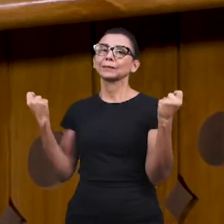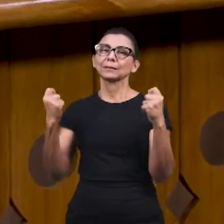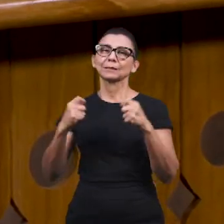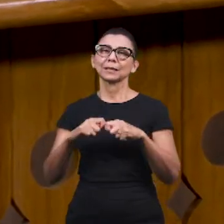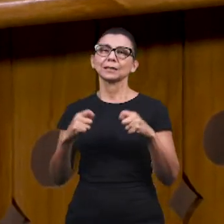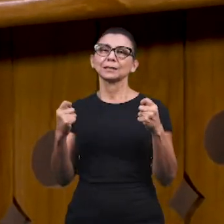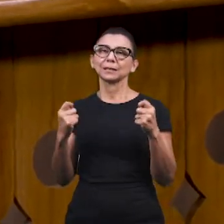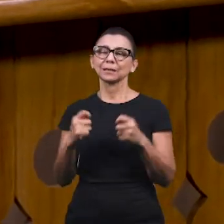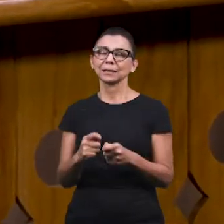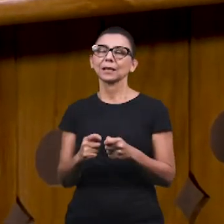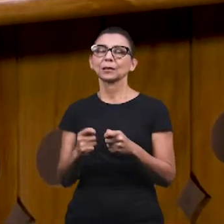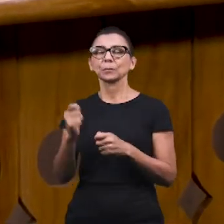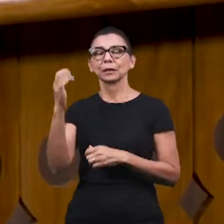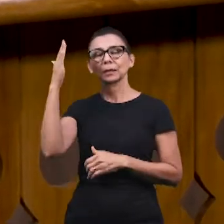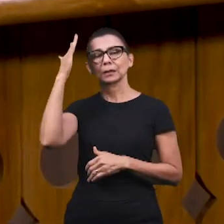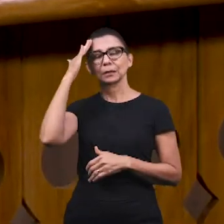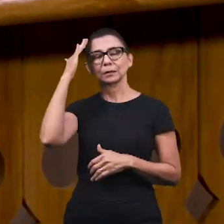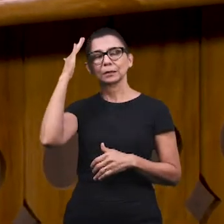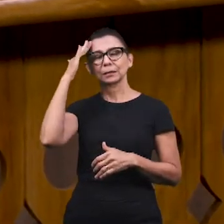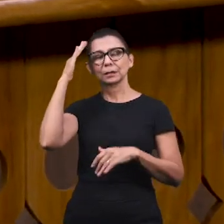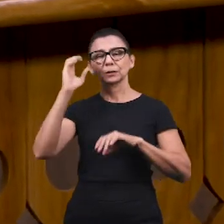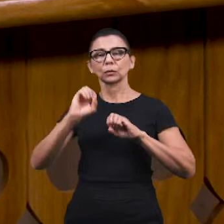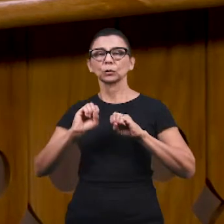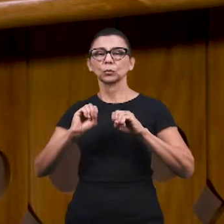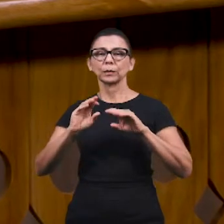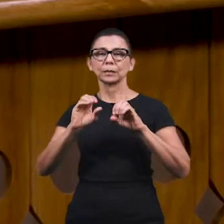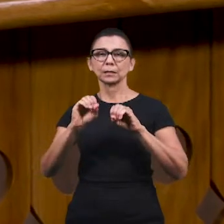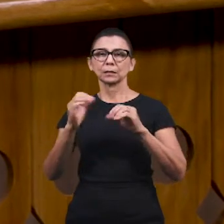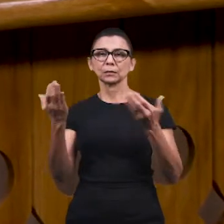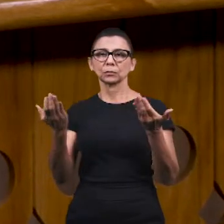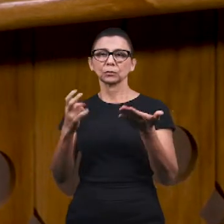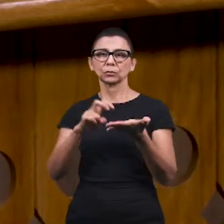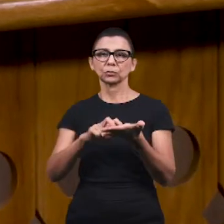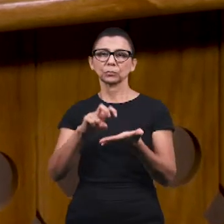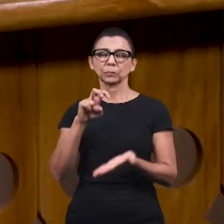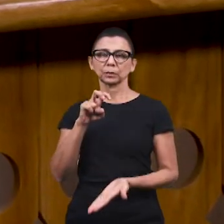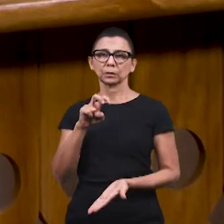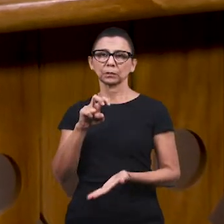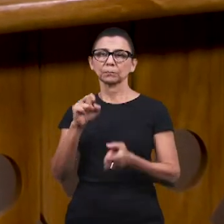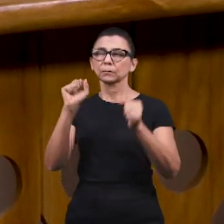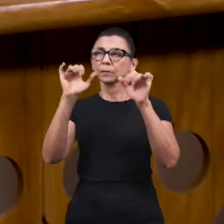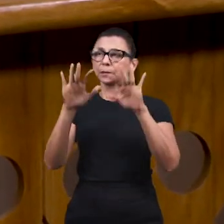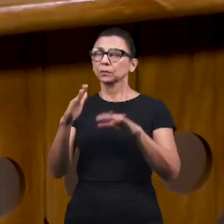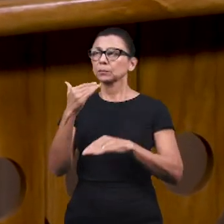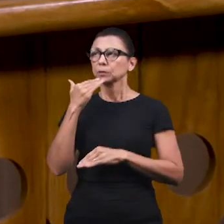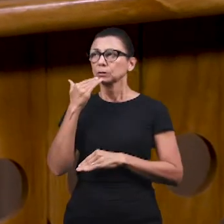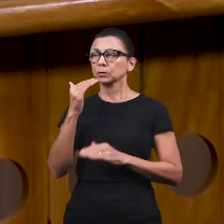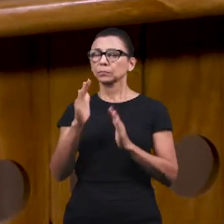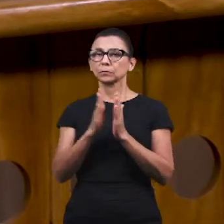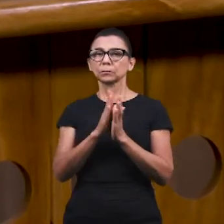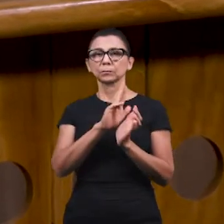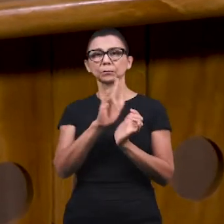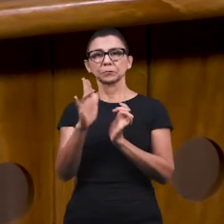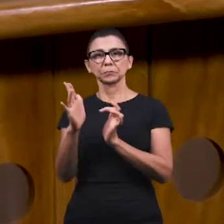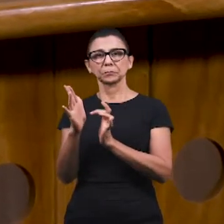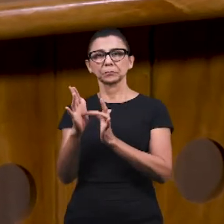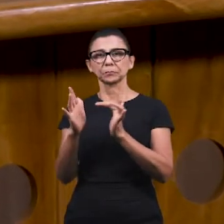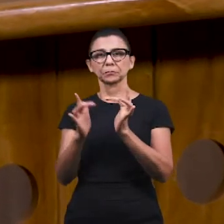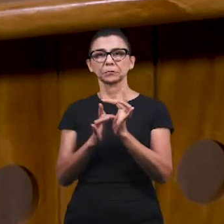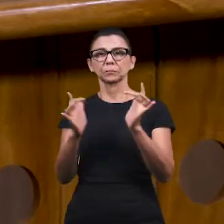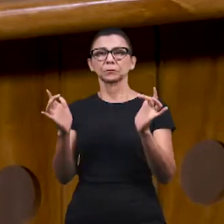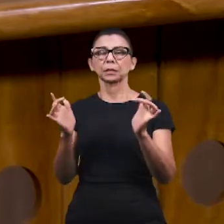a profundidade do ensino que será trazido nesta manhã. Assim pedimos, nos abençoa, nós oramos em nome do Senhor